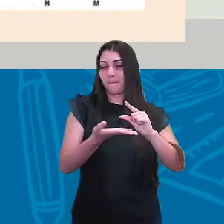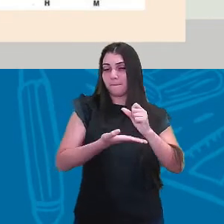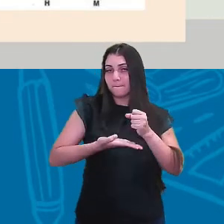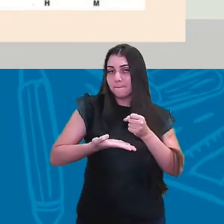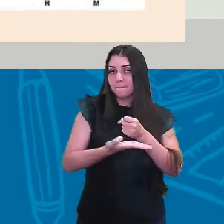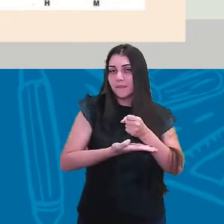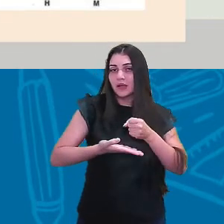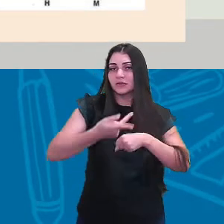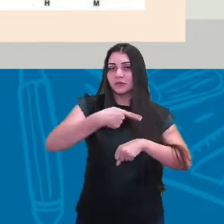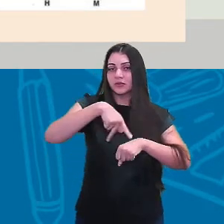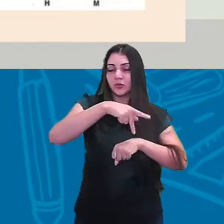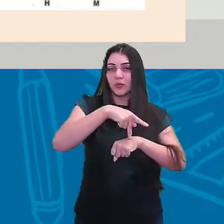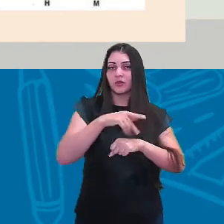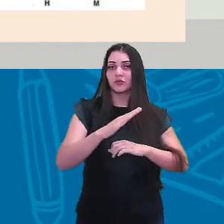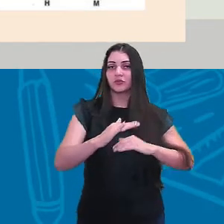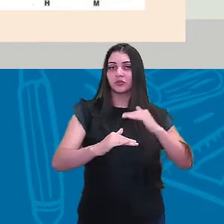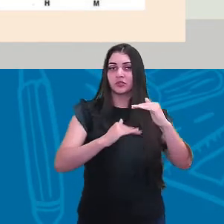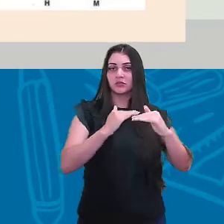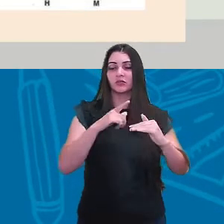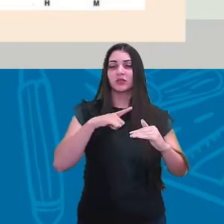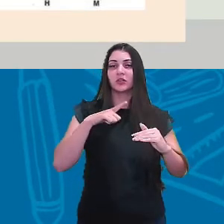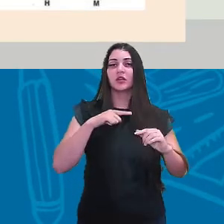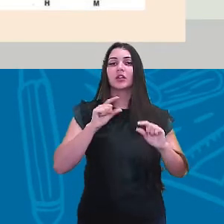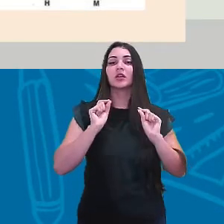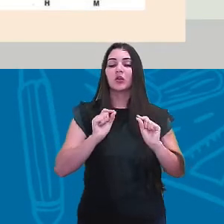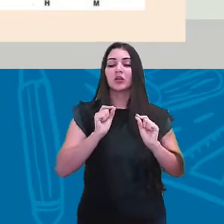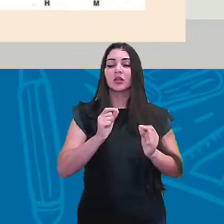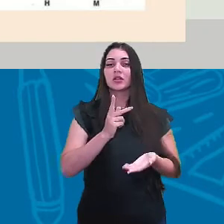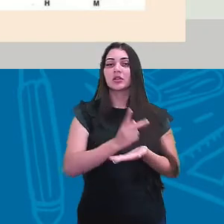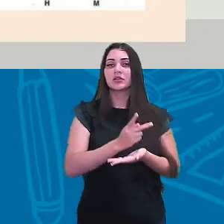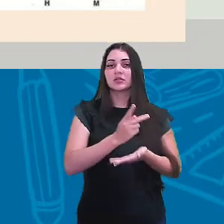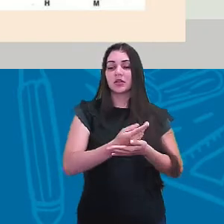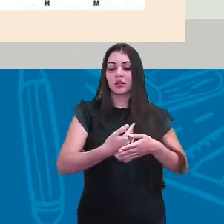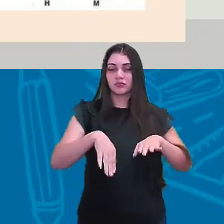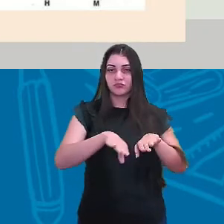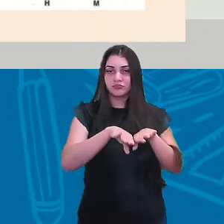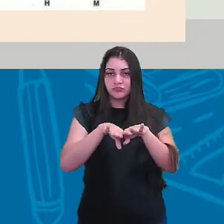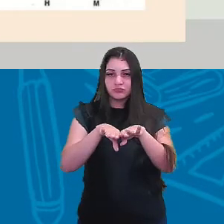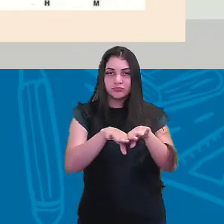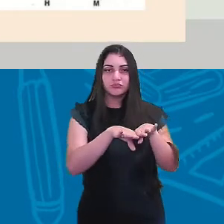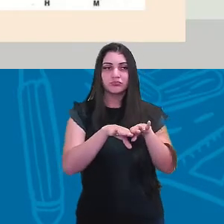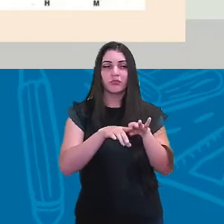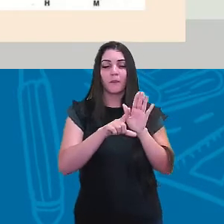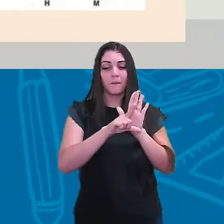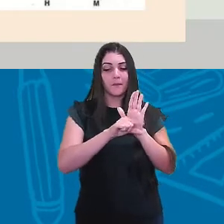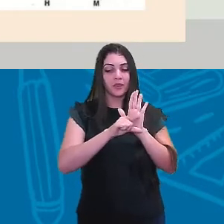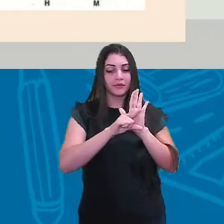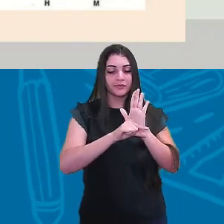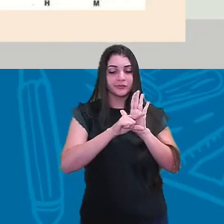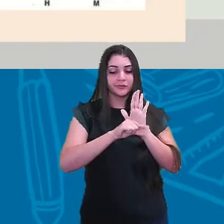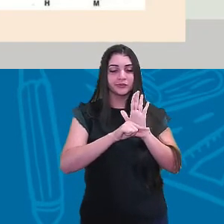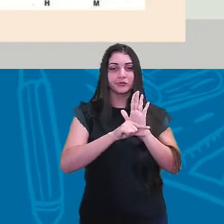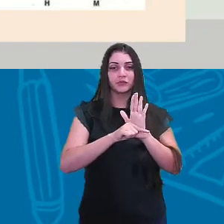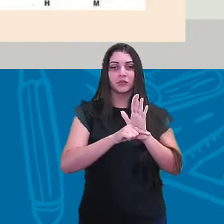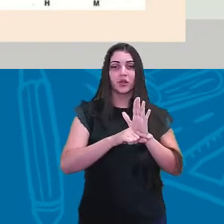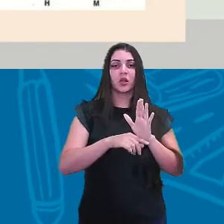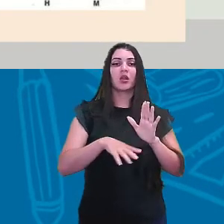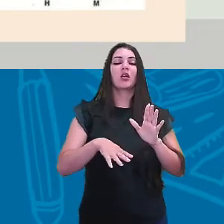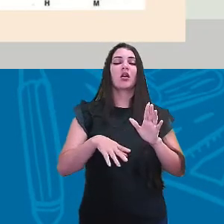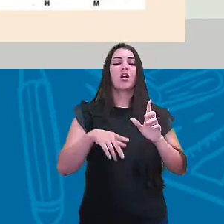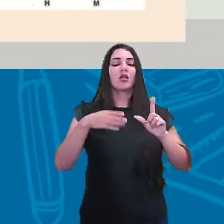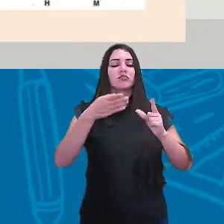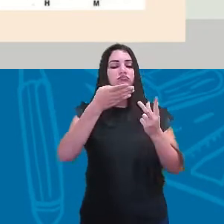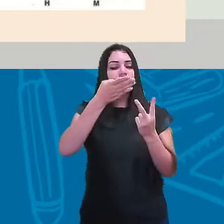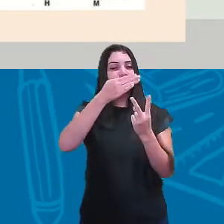país desenvolvido, ela tem que estar sempre o quê? Nivelando, ela tem que estar sempre menorzinha. O meinho mais